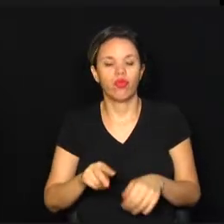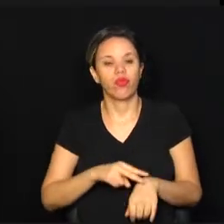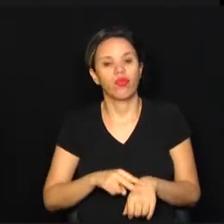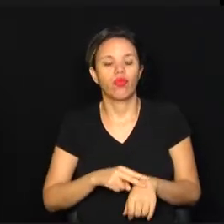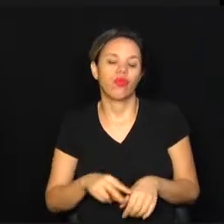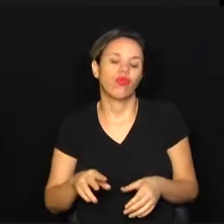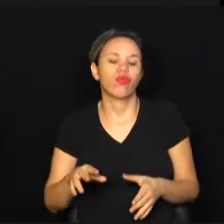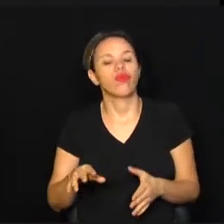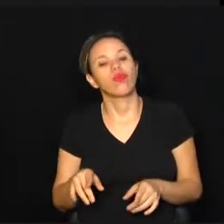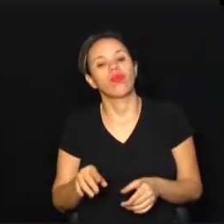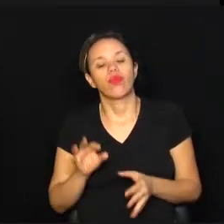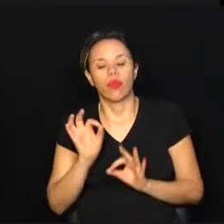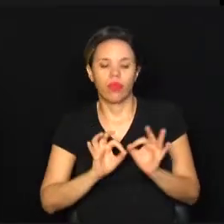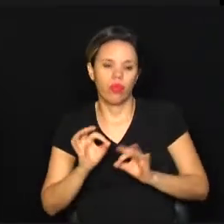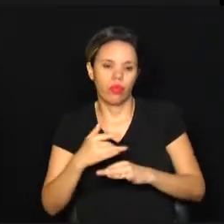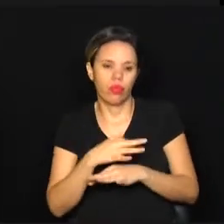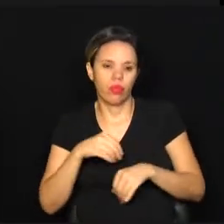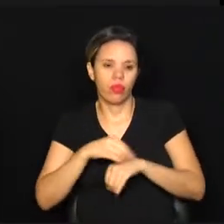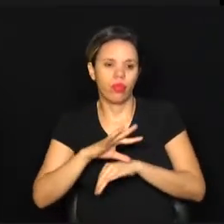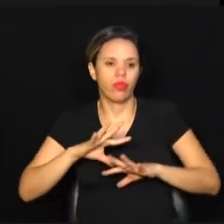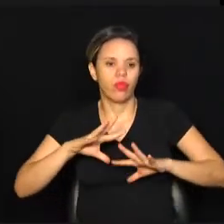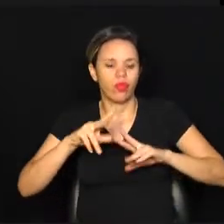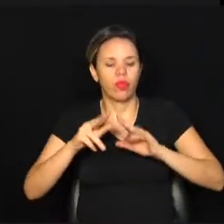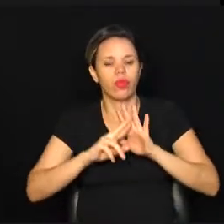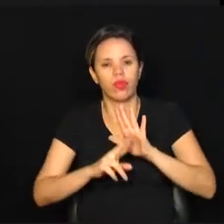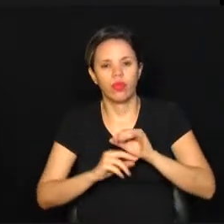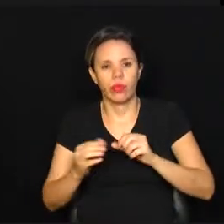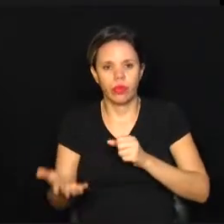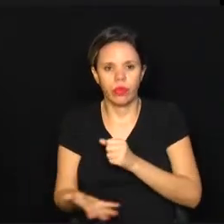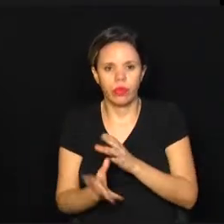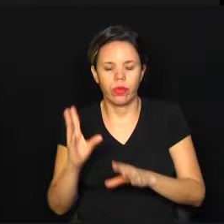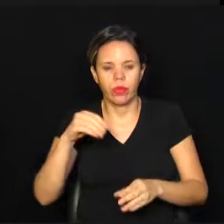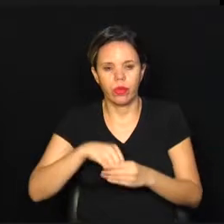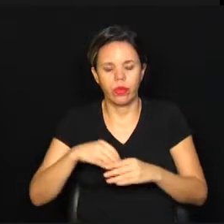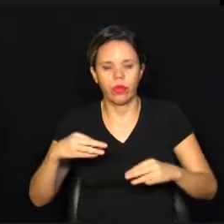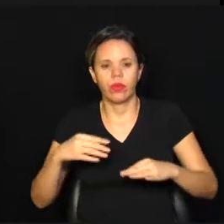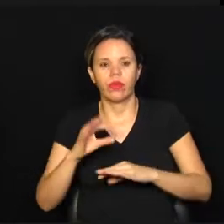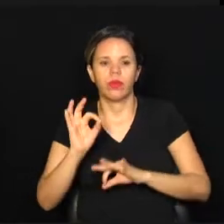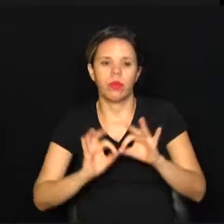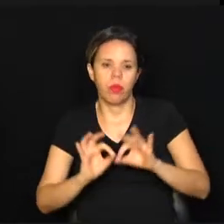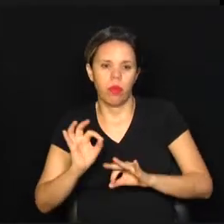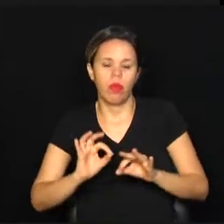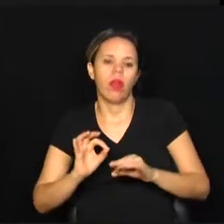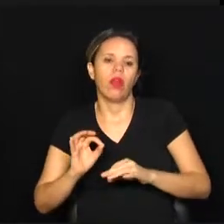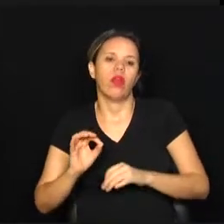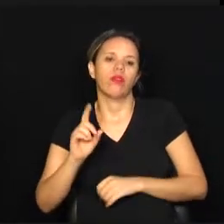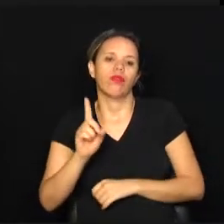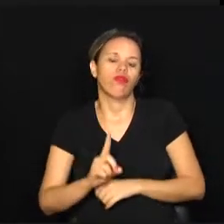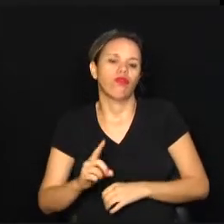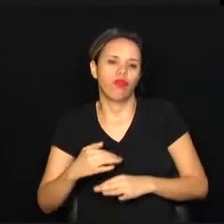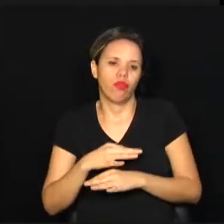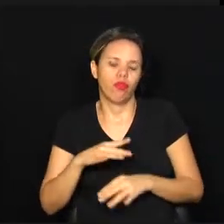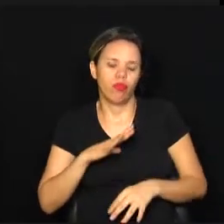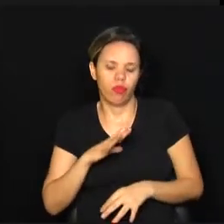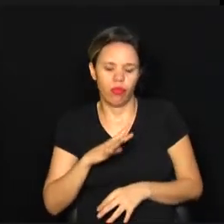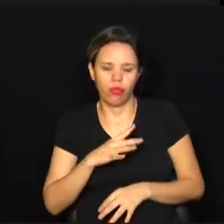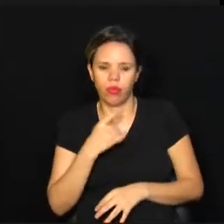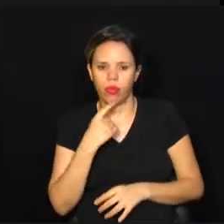possa trazer todas as diretrizes estabelecidas dentro do plano diretor. Por justamente ter uma área de